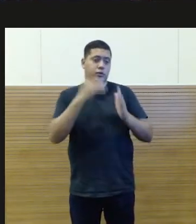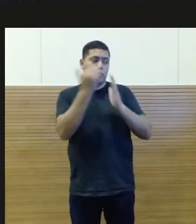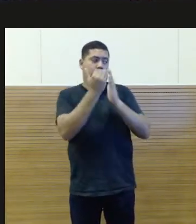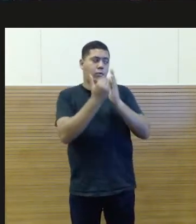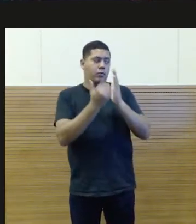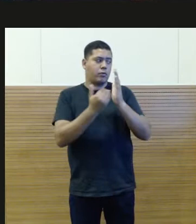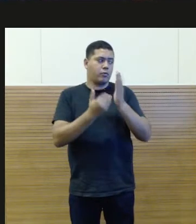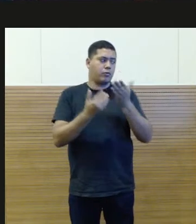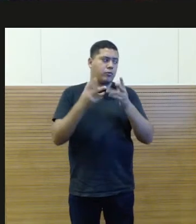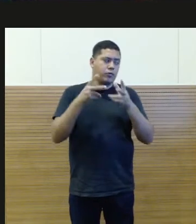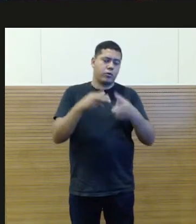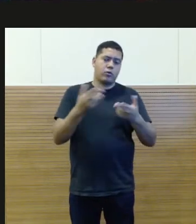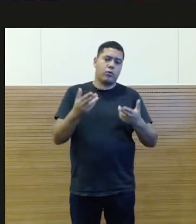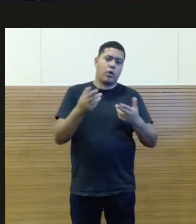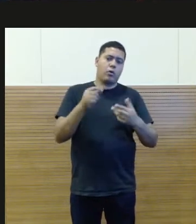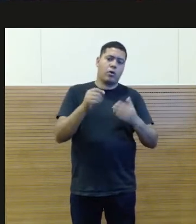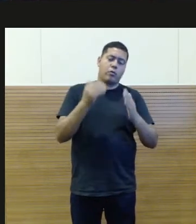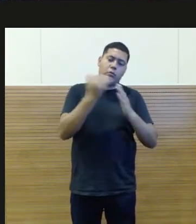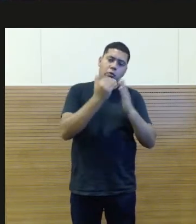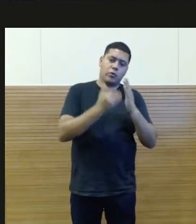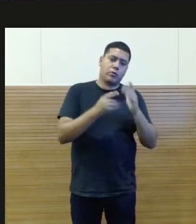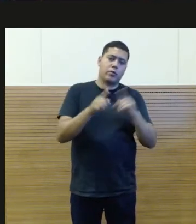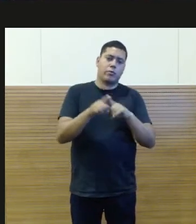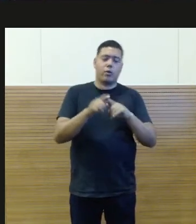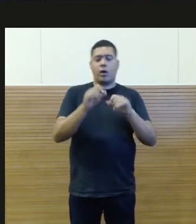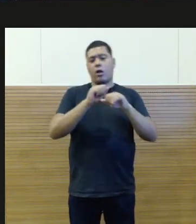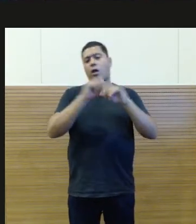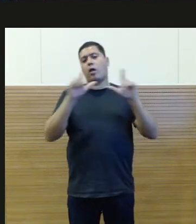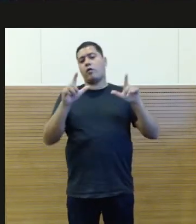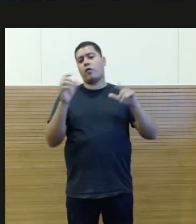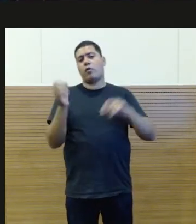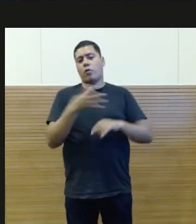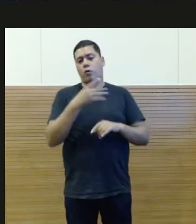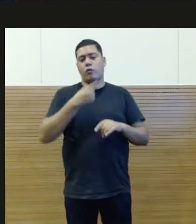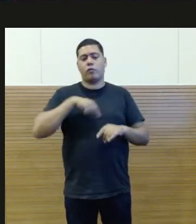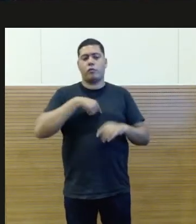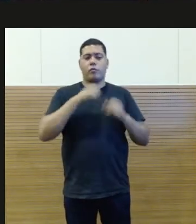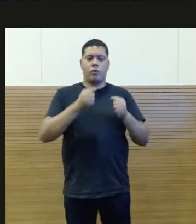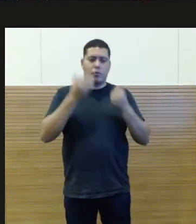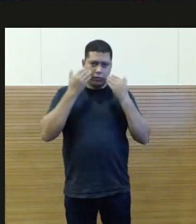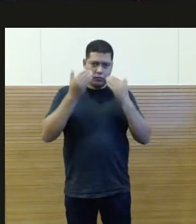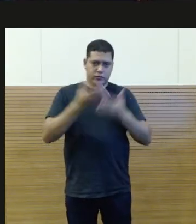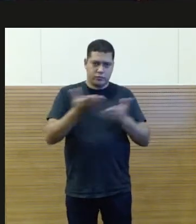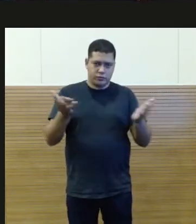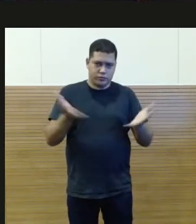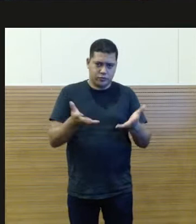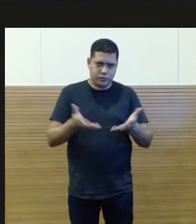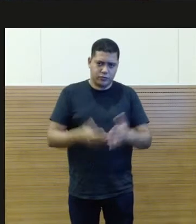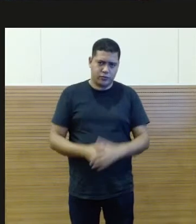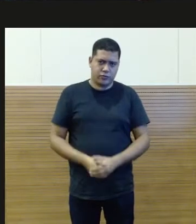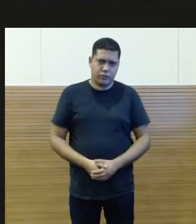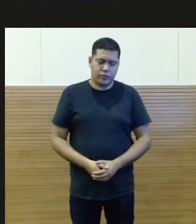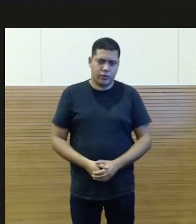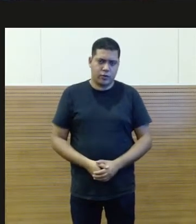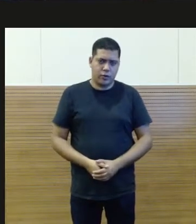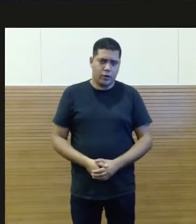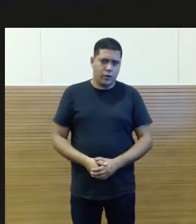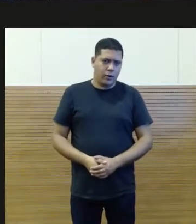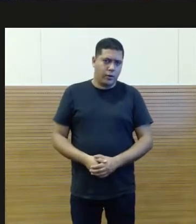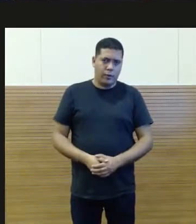com o processamento, e essa é a classificação nova que eu vou apresentar para vocês agora. A classificação nova